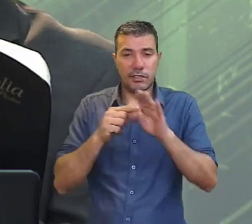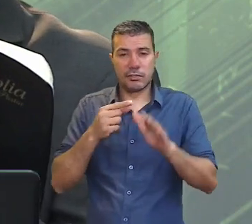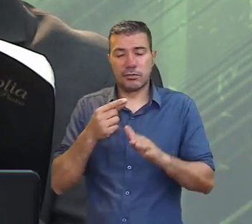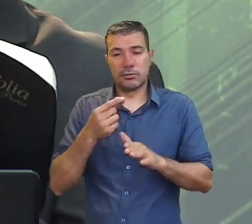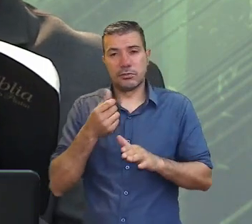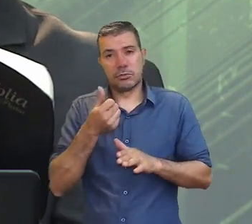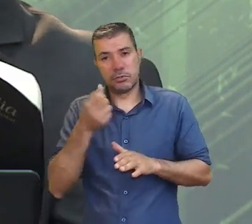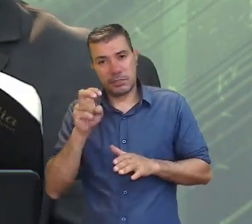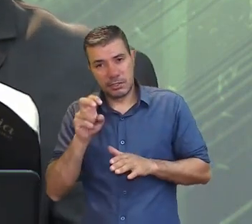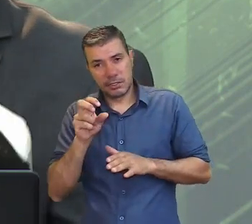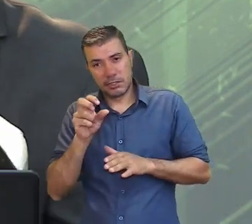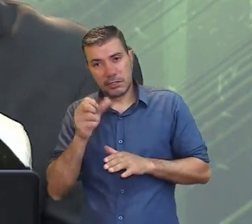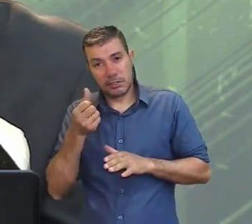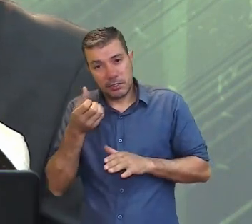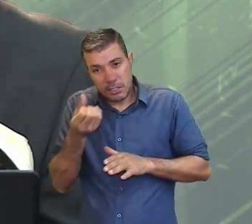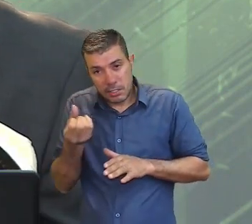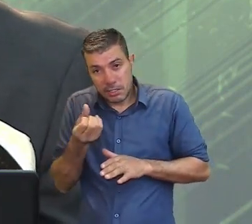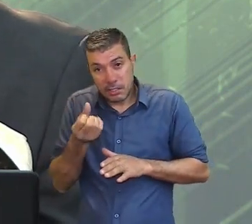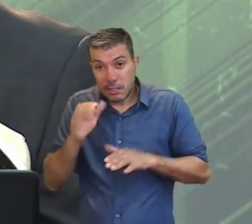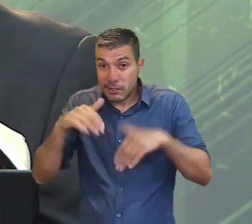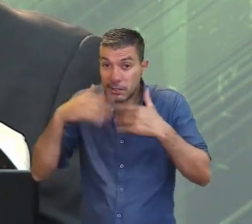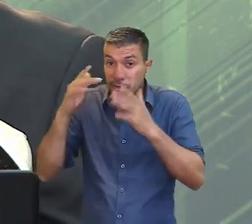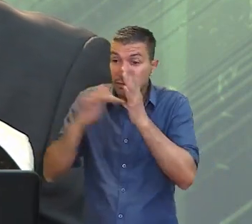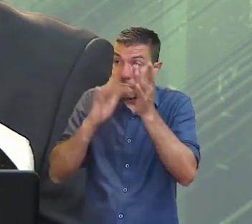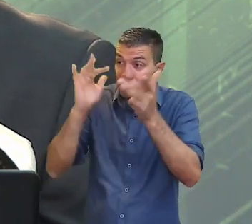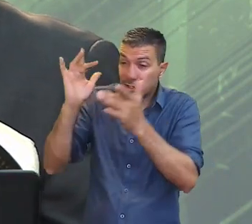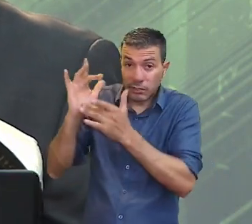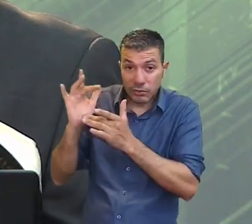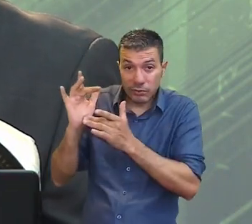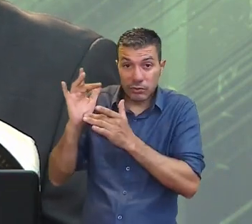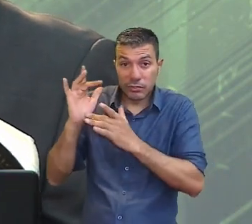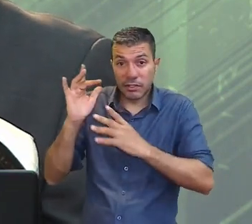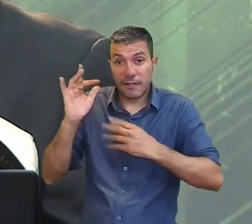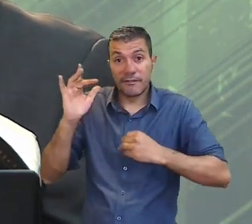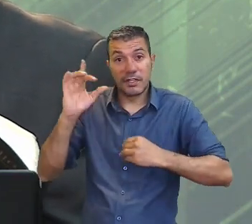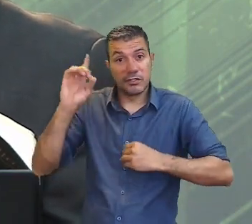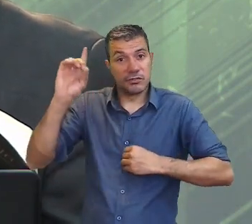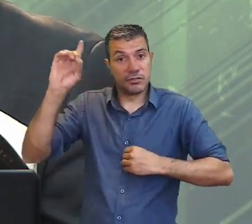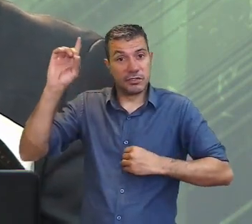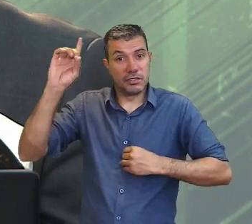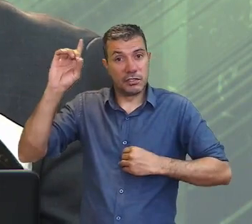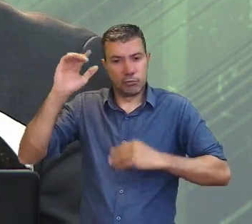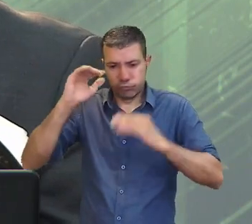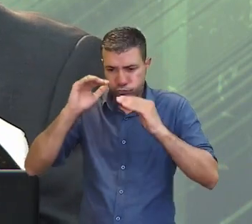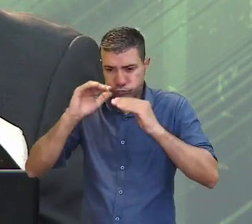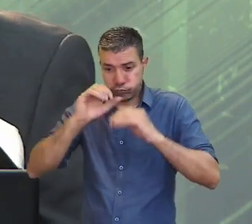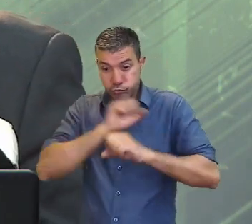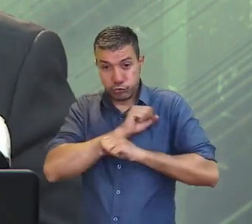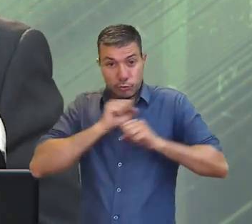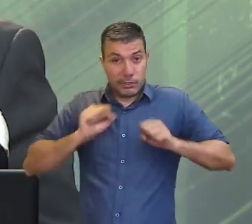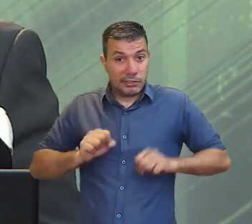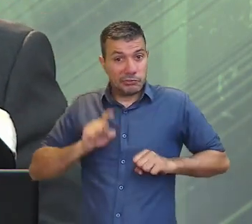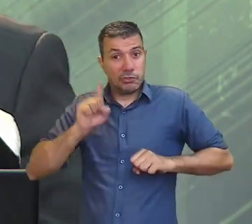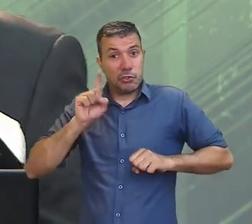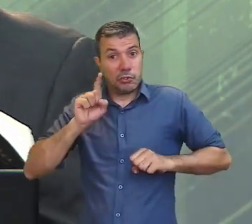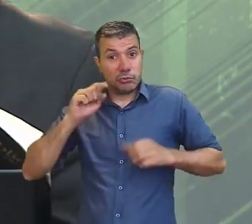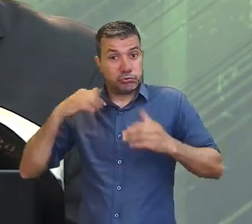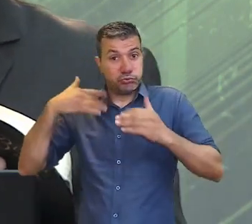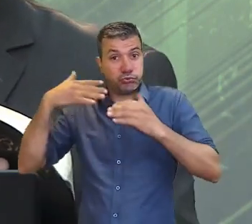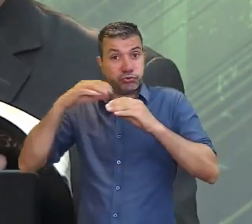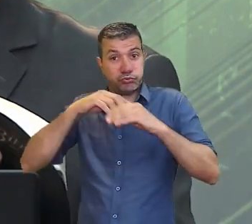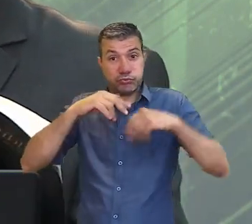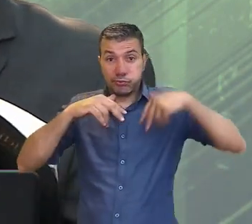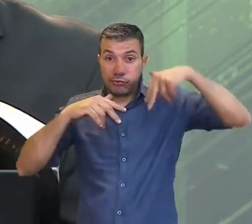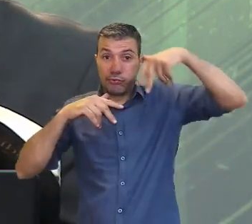assim, ó. Tendo, pois, a Jesus, Filho de Deus, como grande sumo sacerdote que penetrou os